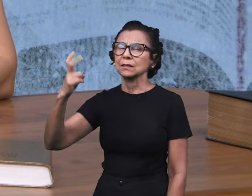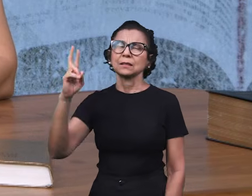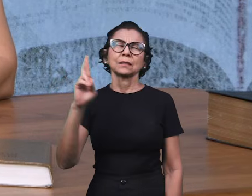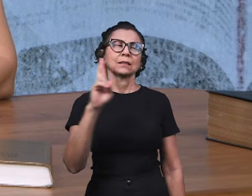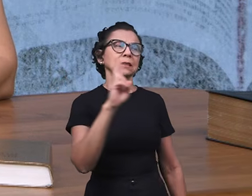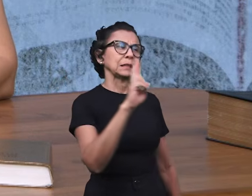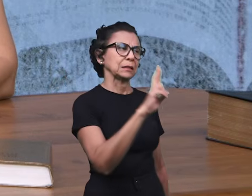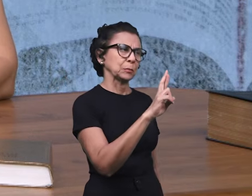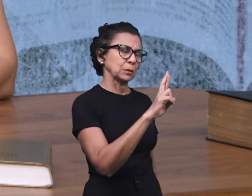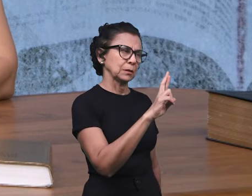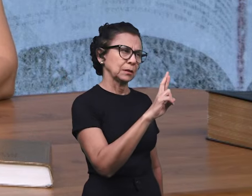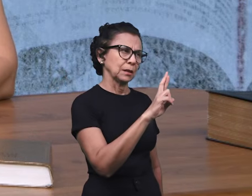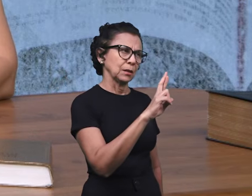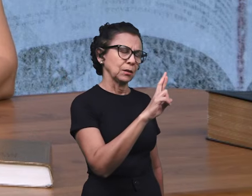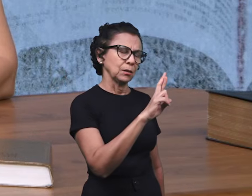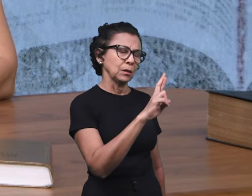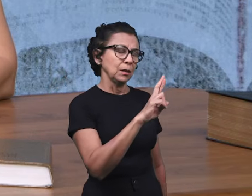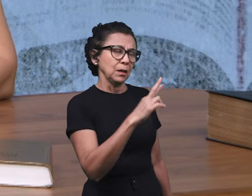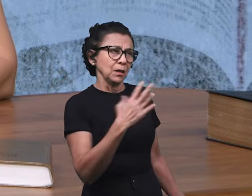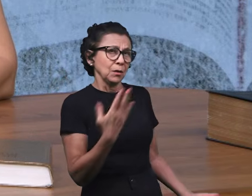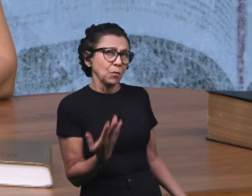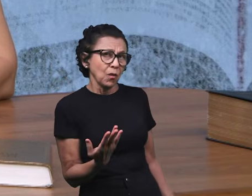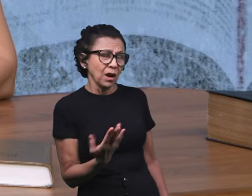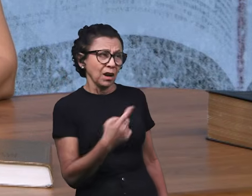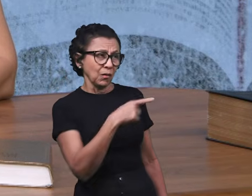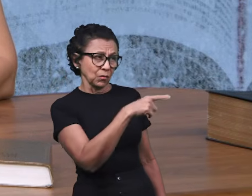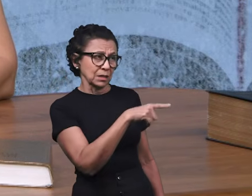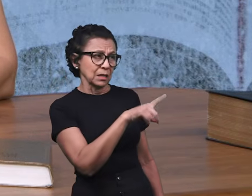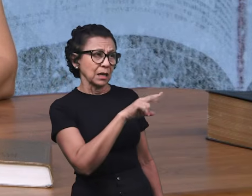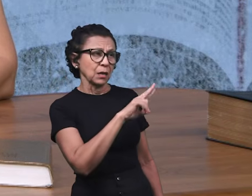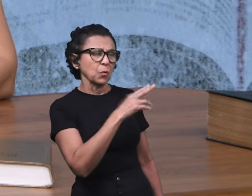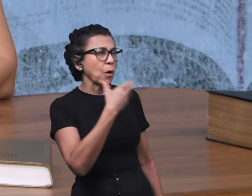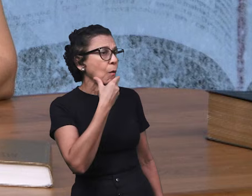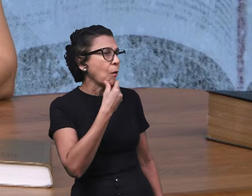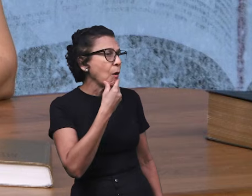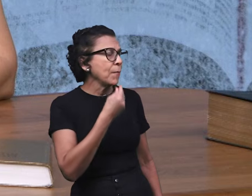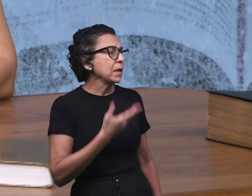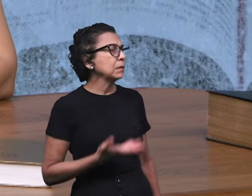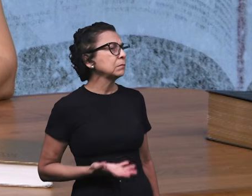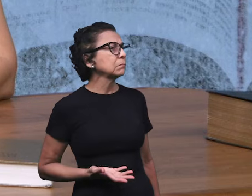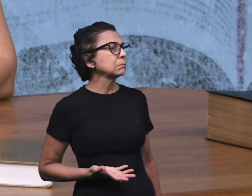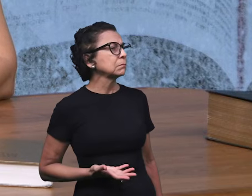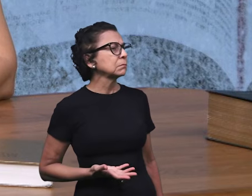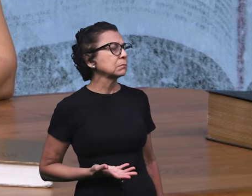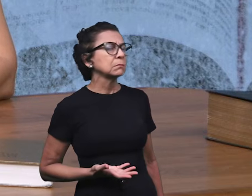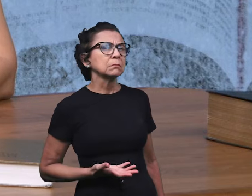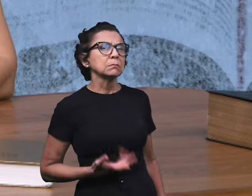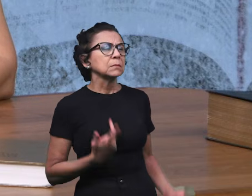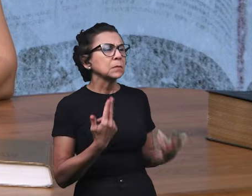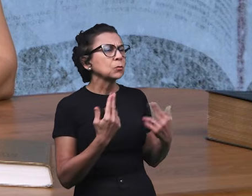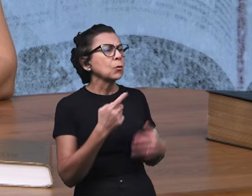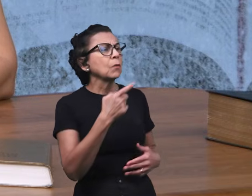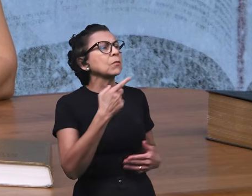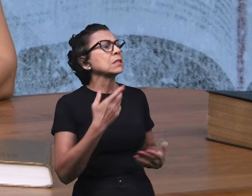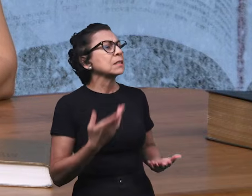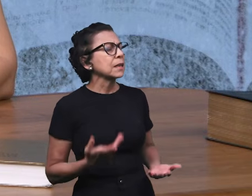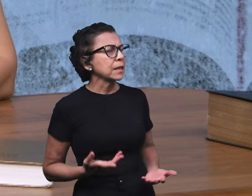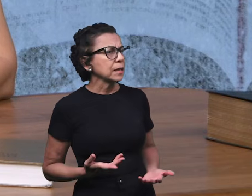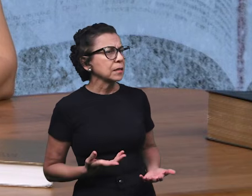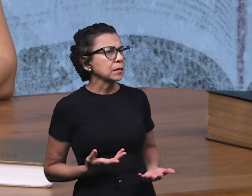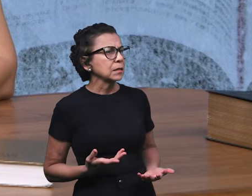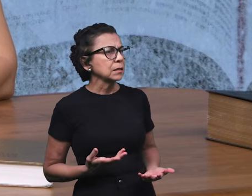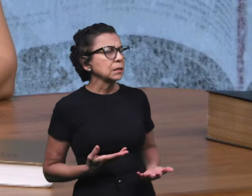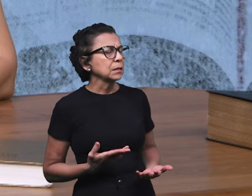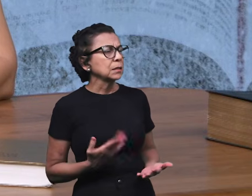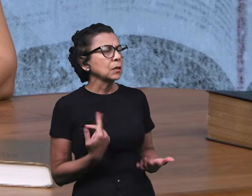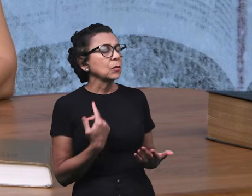Abner: porventura não és varão? E quem há em Israel como tu? Por que, pois,